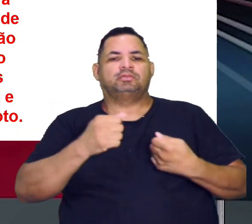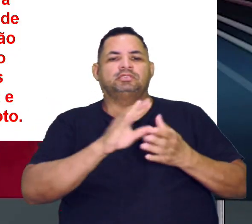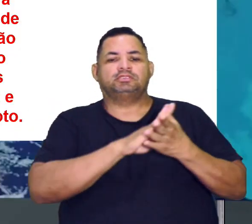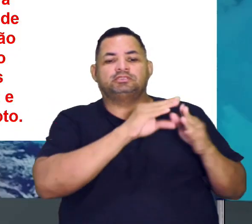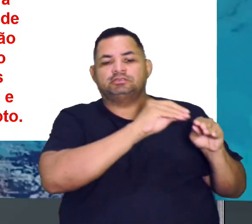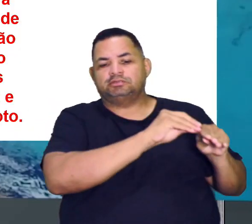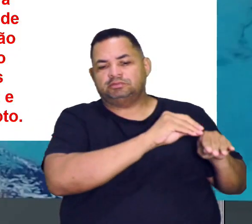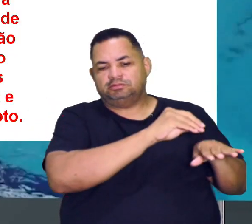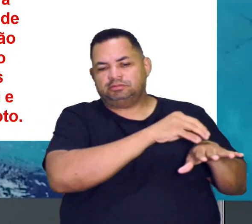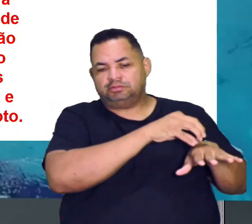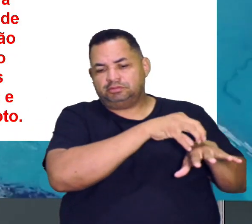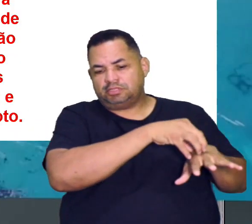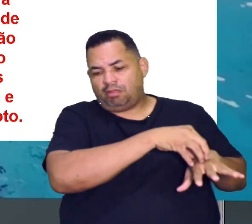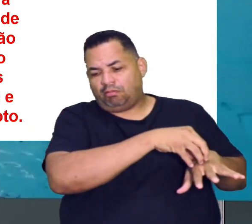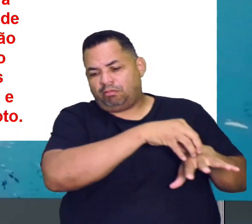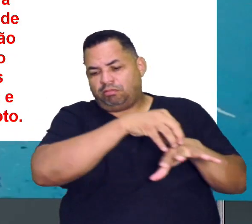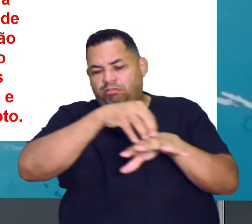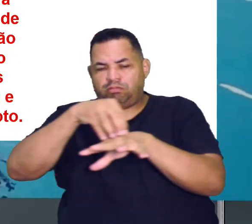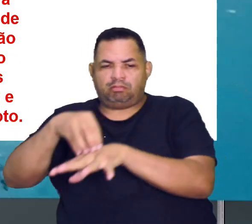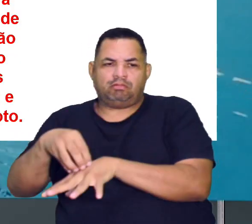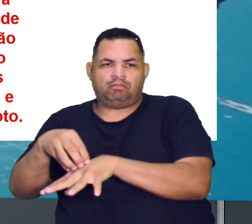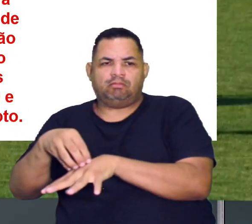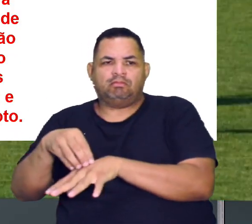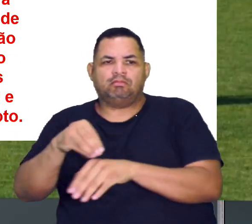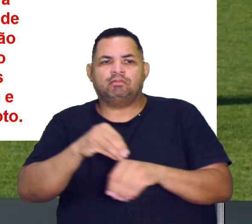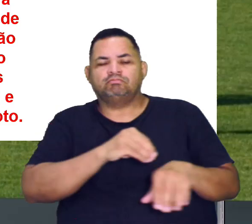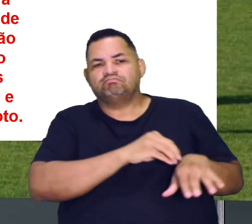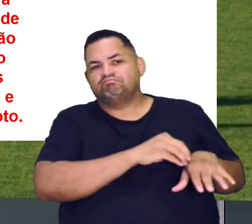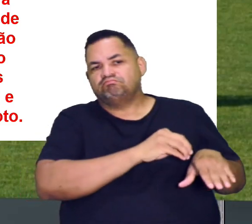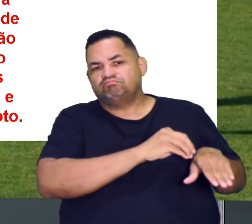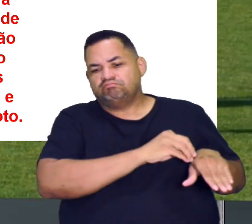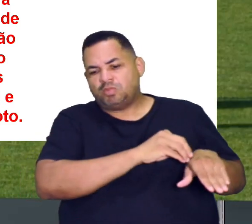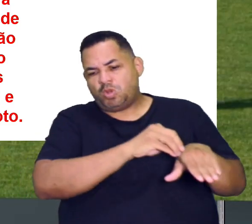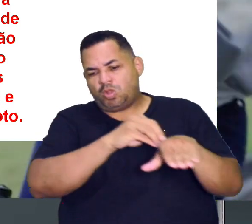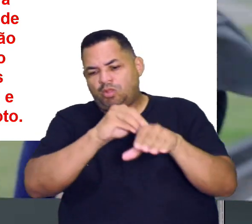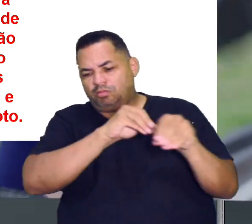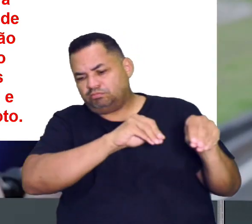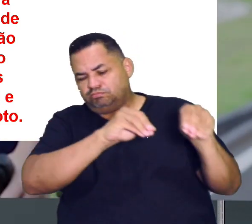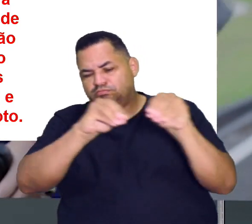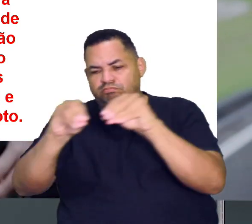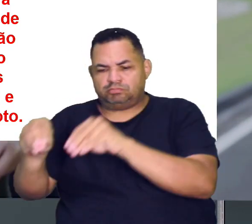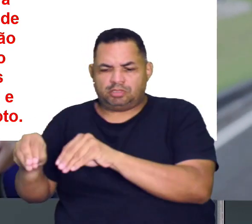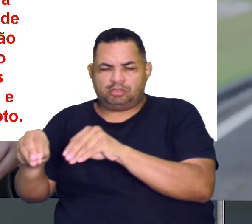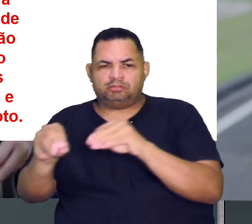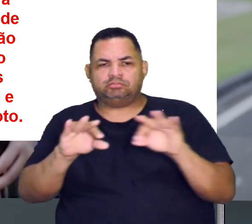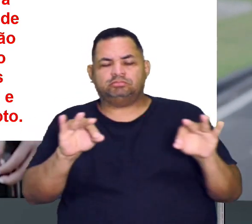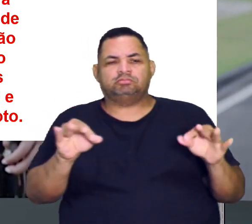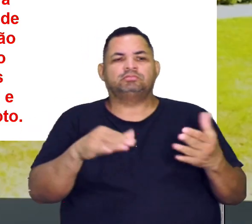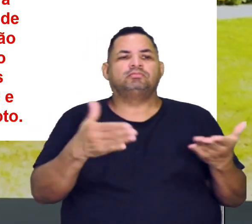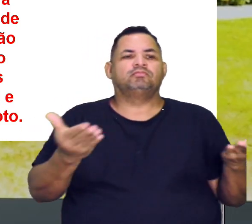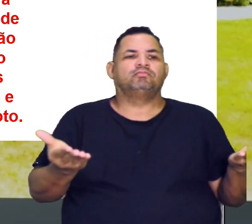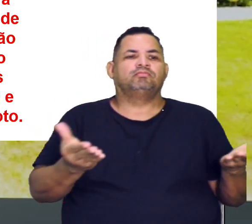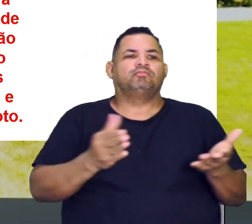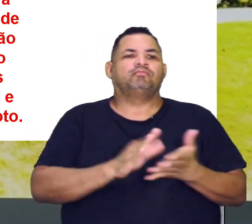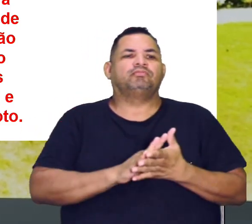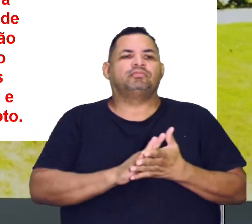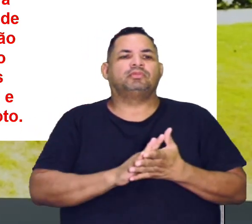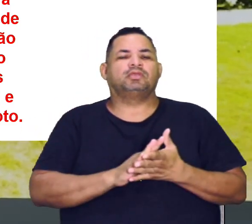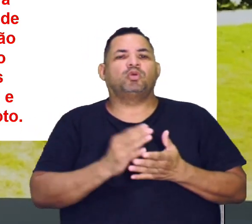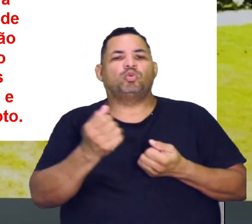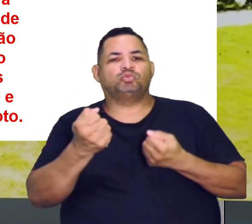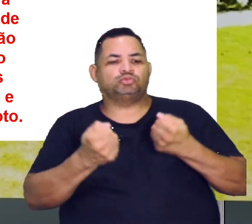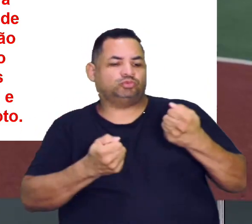pé? Não, a gente acaba fazendo transporte, fazendo deslocamento, aliás, mas com